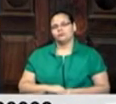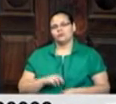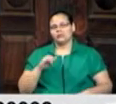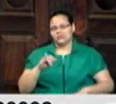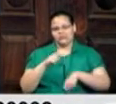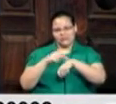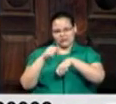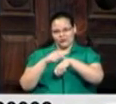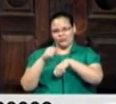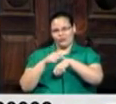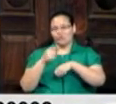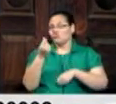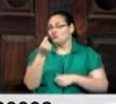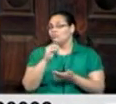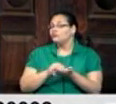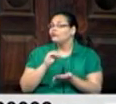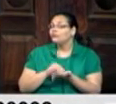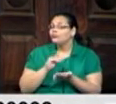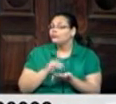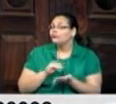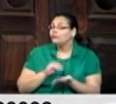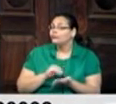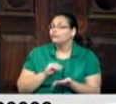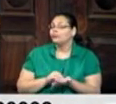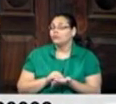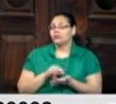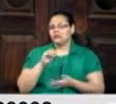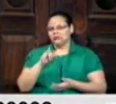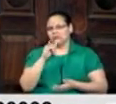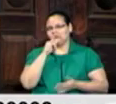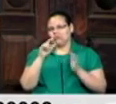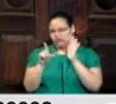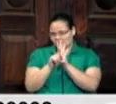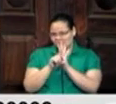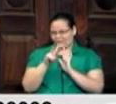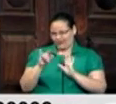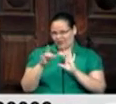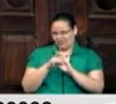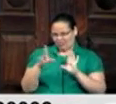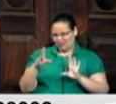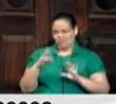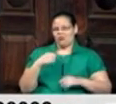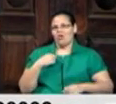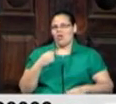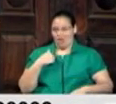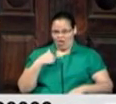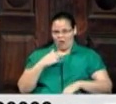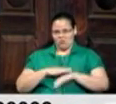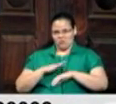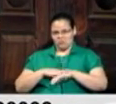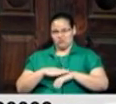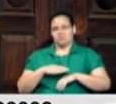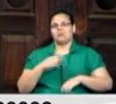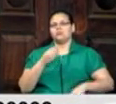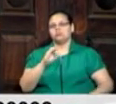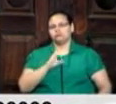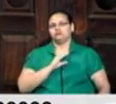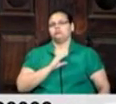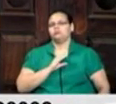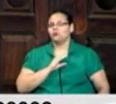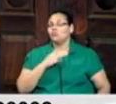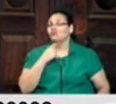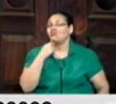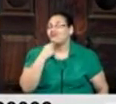se na hora de faltar o dinheiro, se o legislativo vai deixar de receber a sua cota à parte.